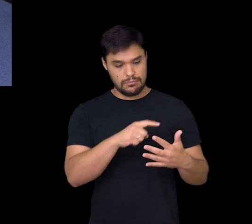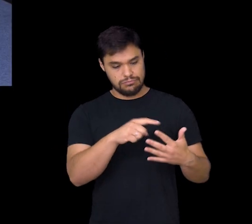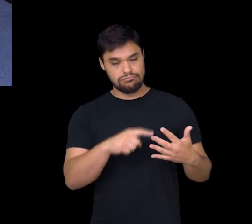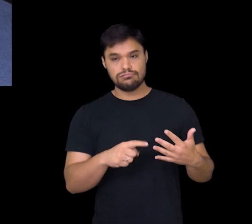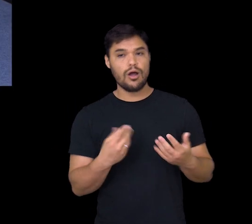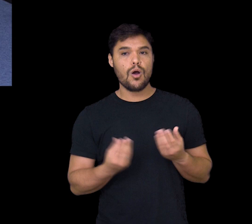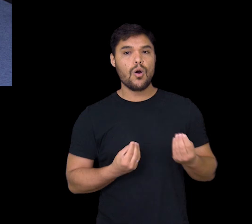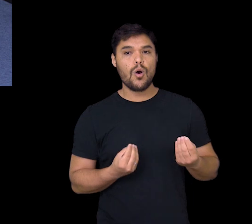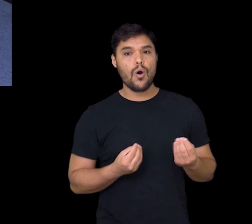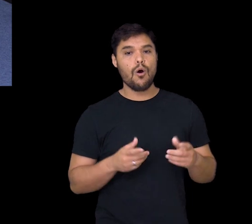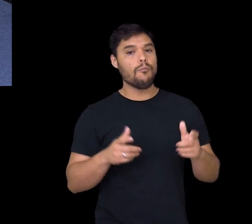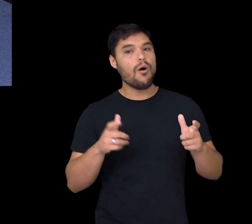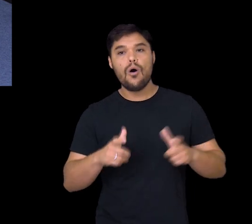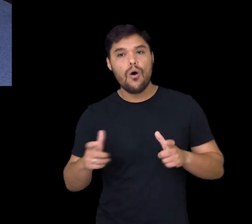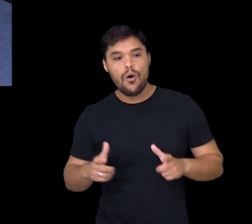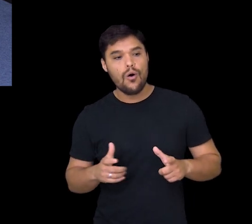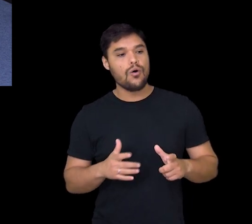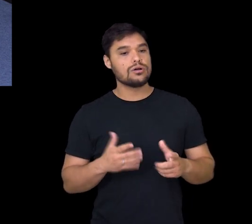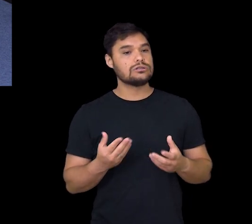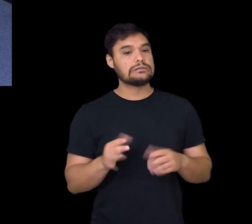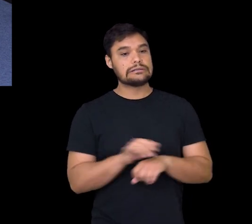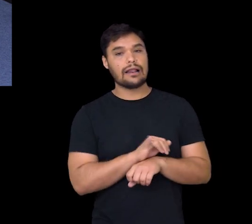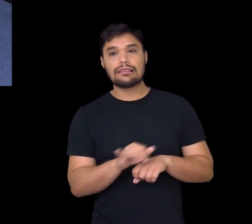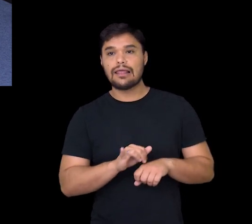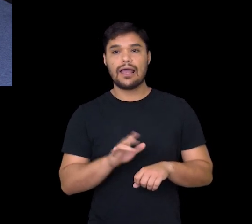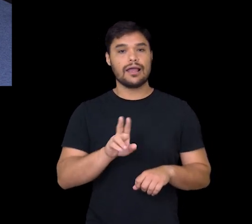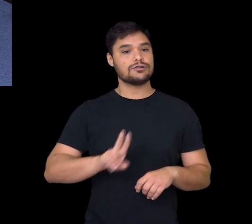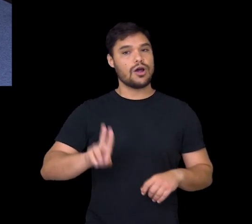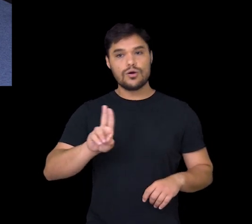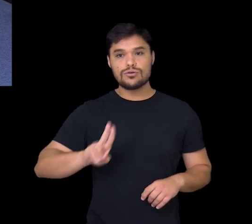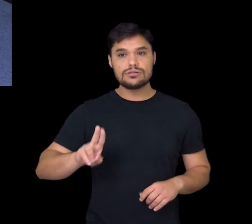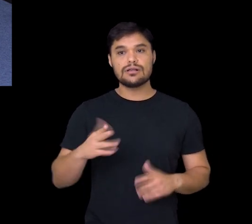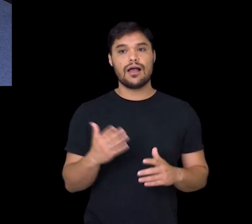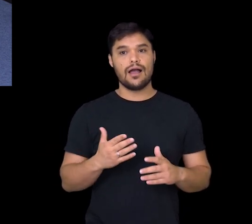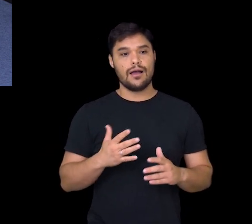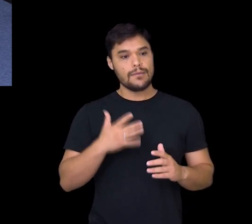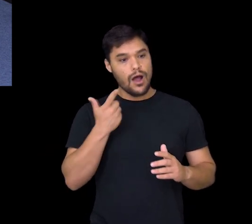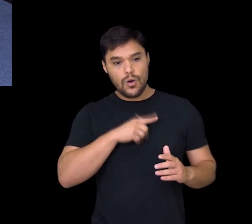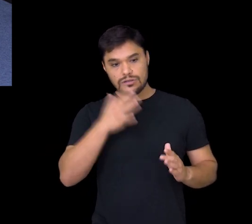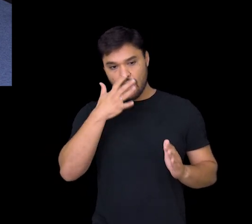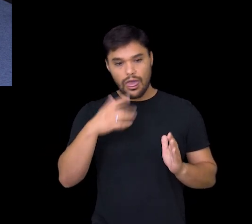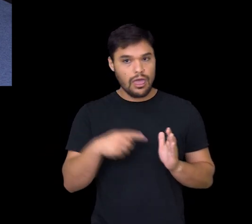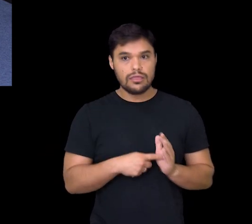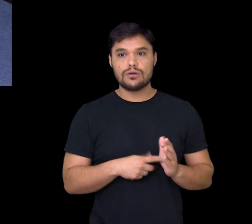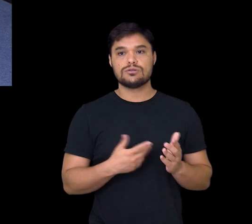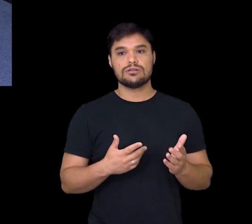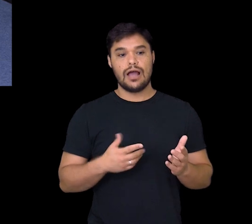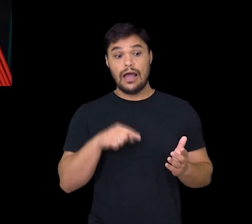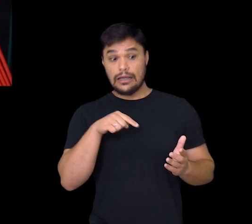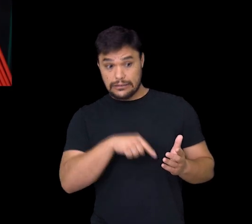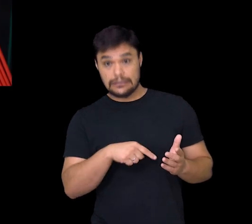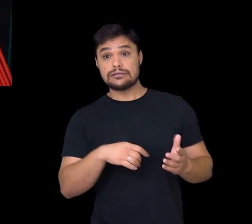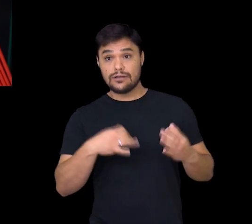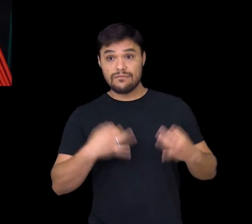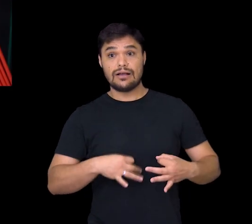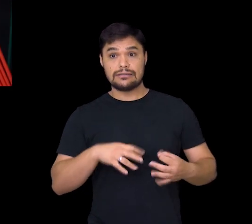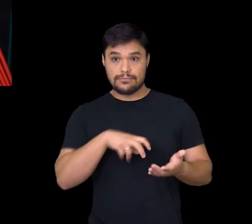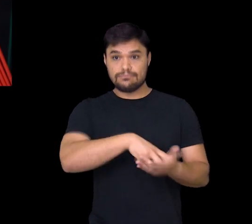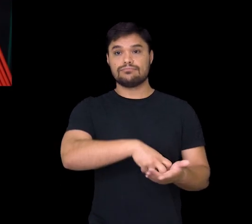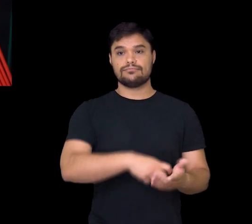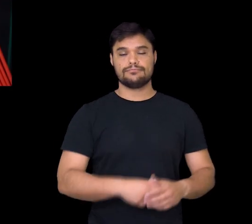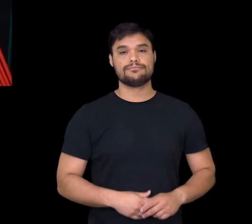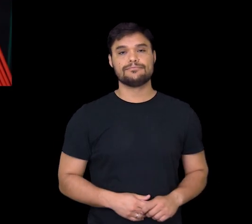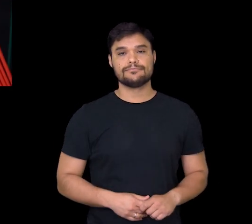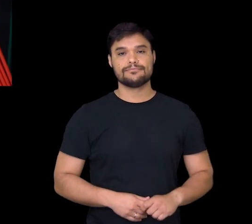denúncias, de que forma, onde que elas têm, que mecanismos elas podem utilizar para denunciar com a certeza de que realmente vai